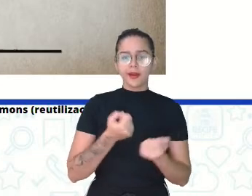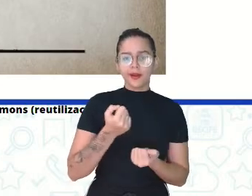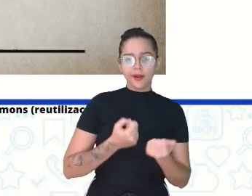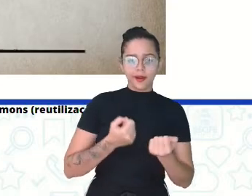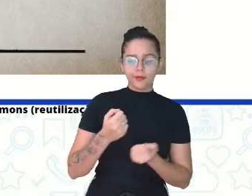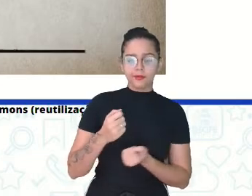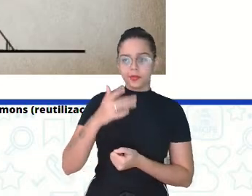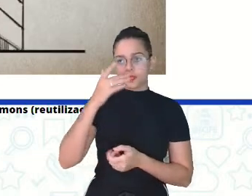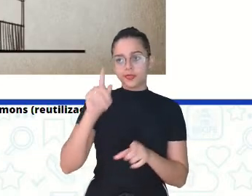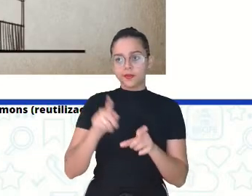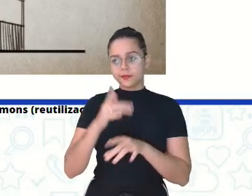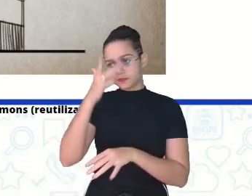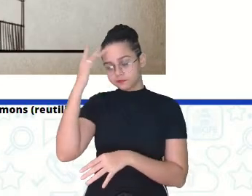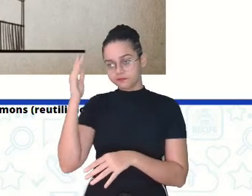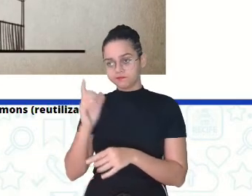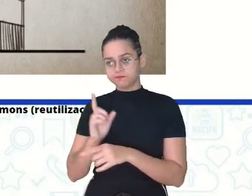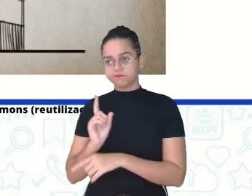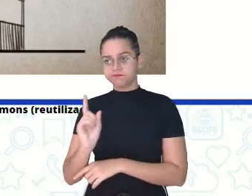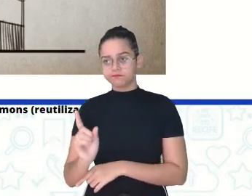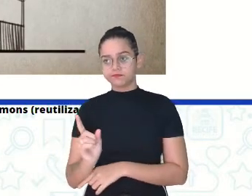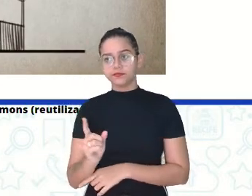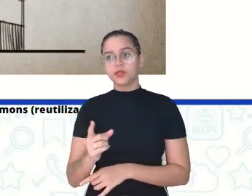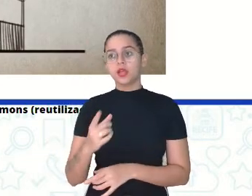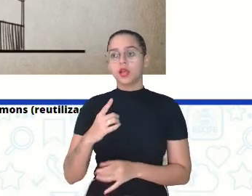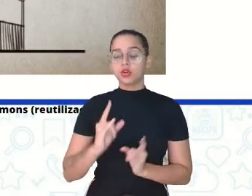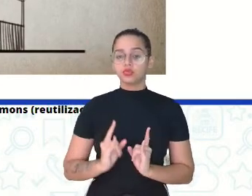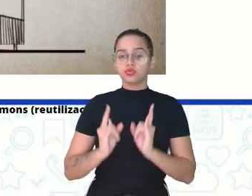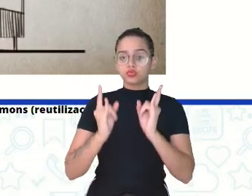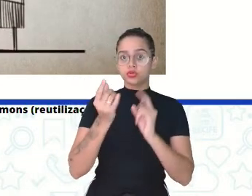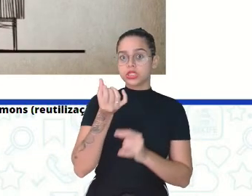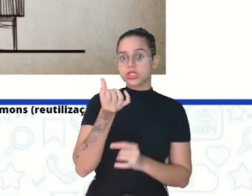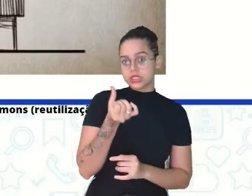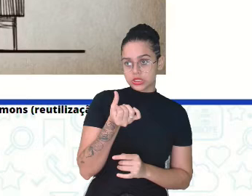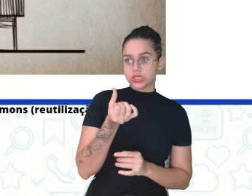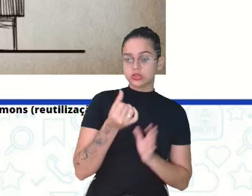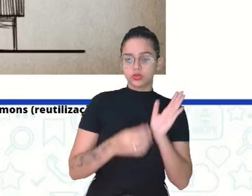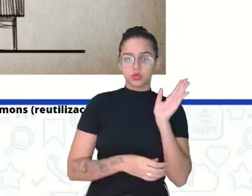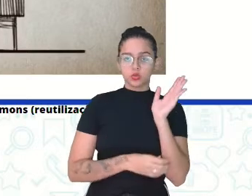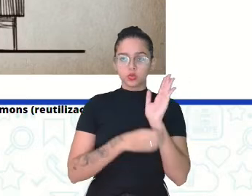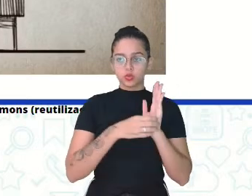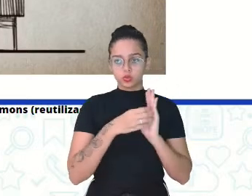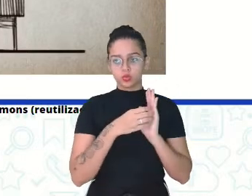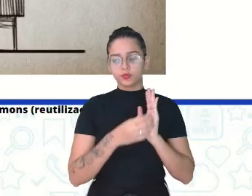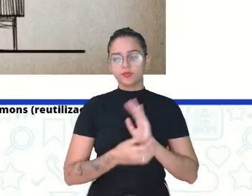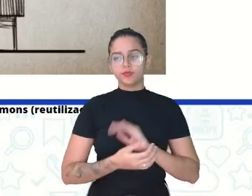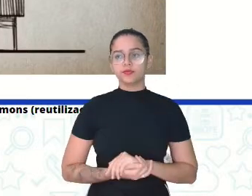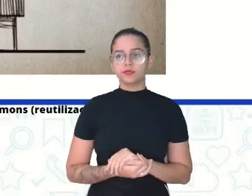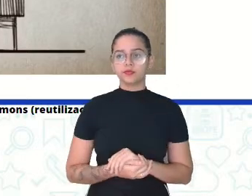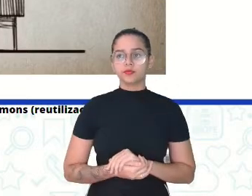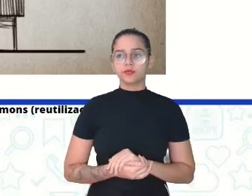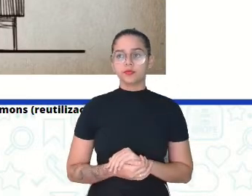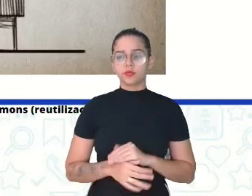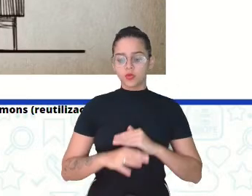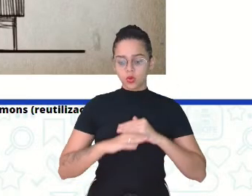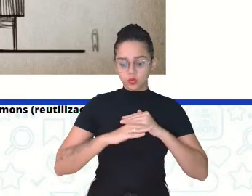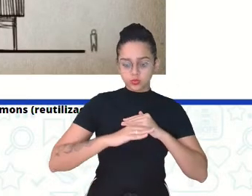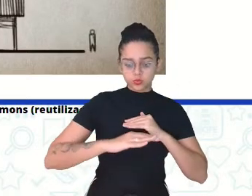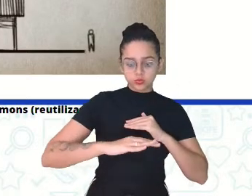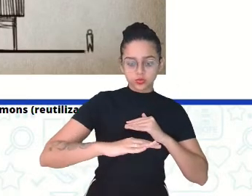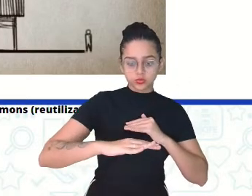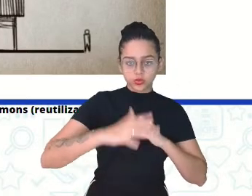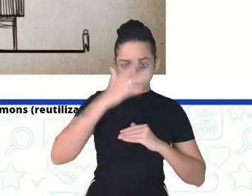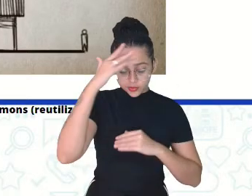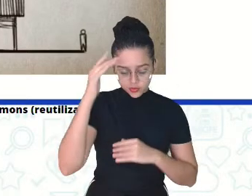altura fixa, de 6 ou 3 andares, e são suspensos por pilotis, o que deixa o térreo livre para a circulação